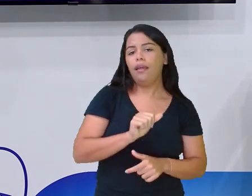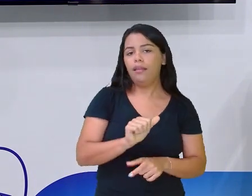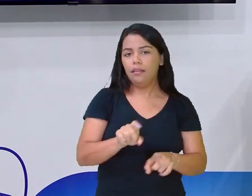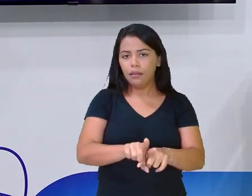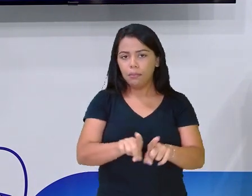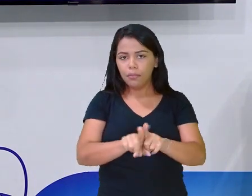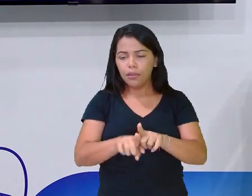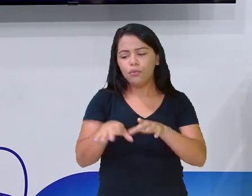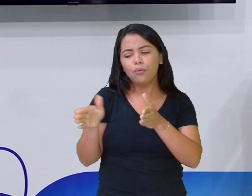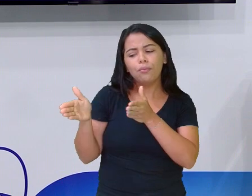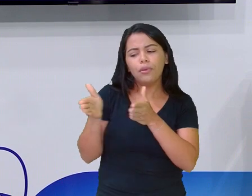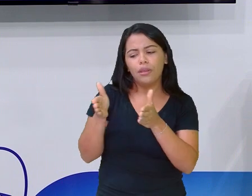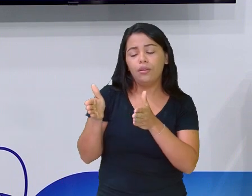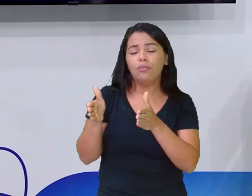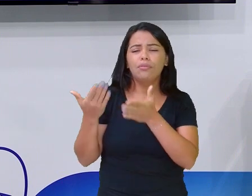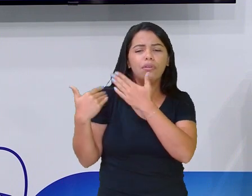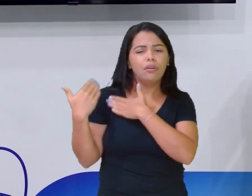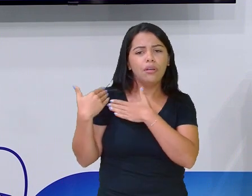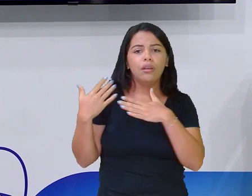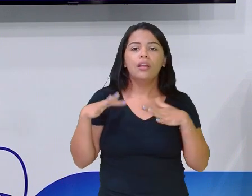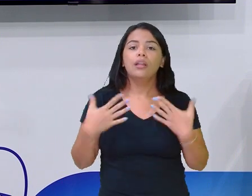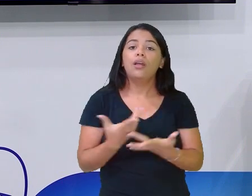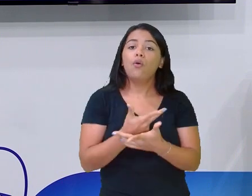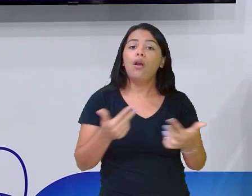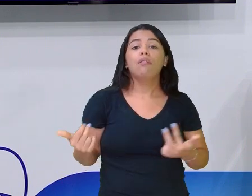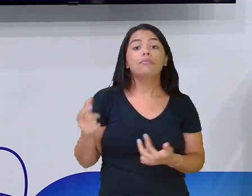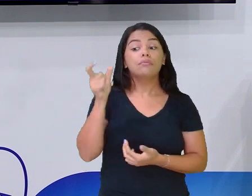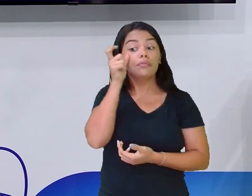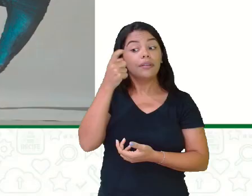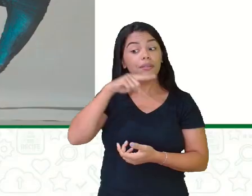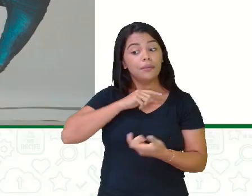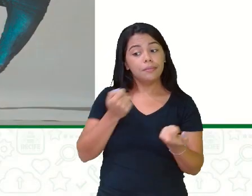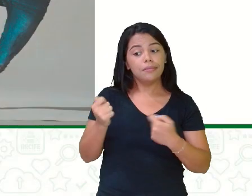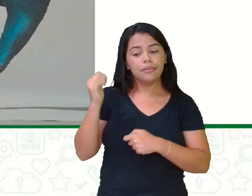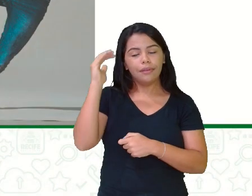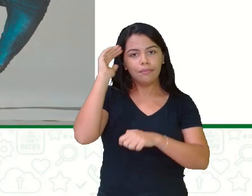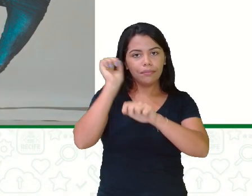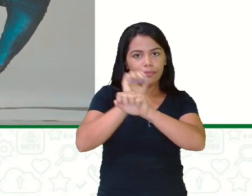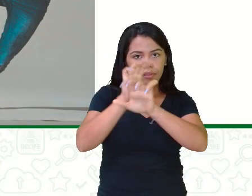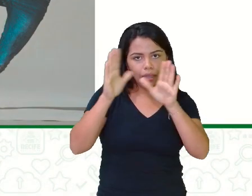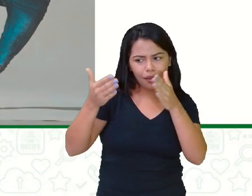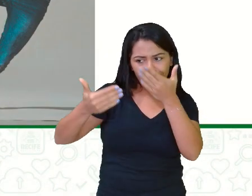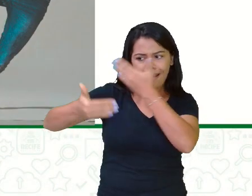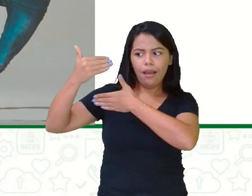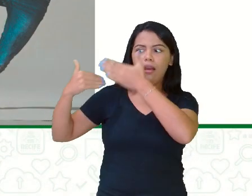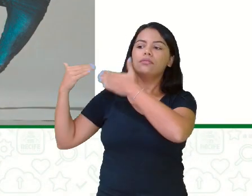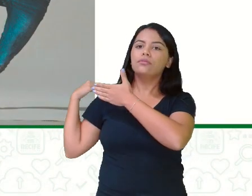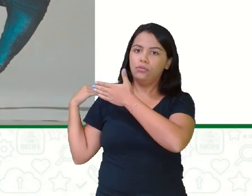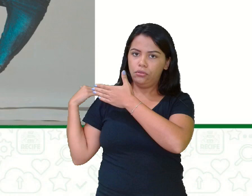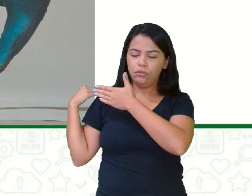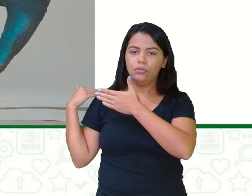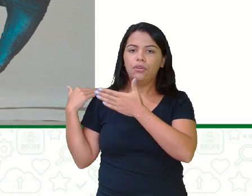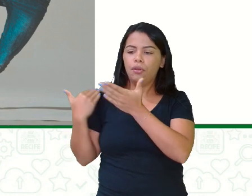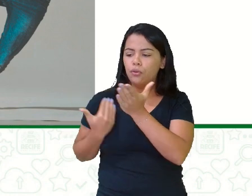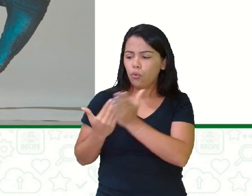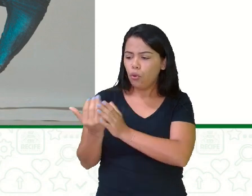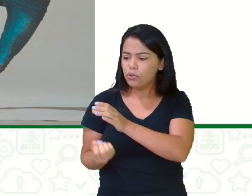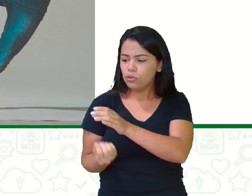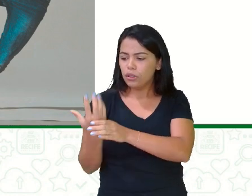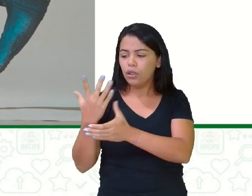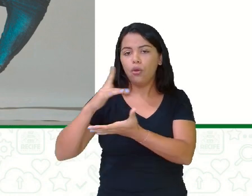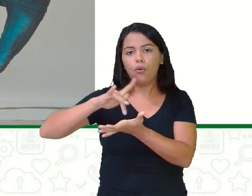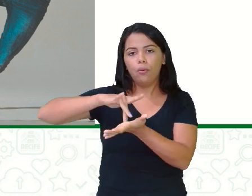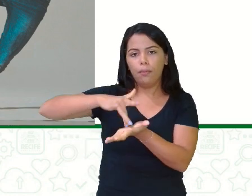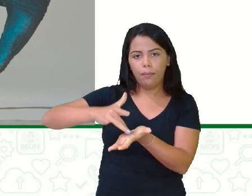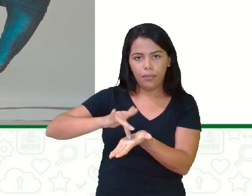Agora, uma coisa muito interessante que a gente precisa entender é que antigamente, nesse início do surgimento do